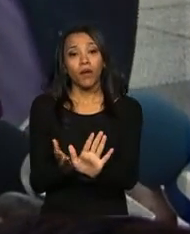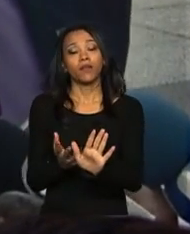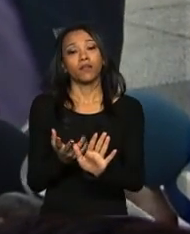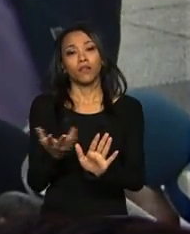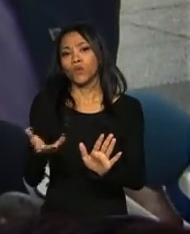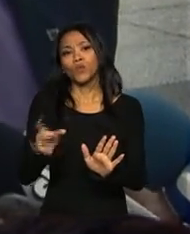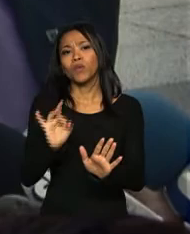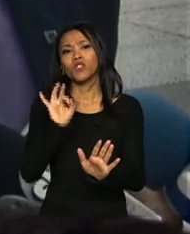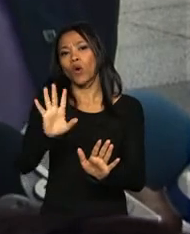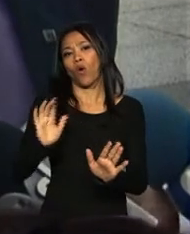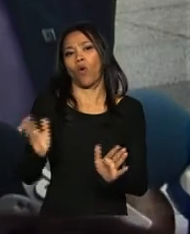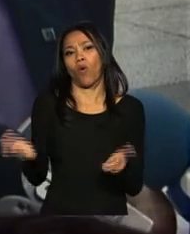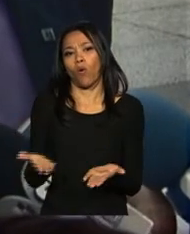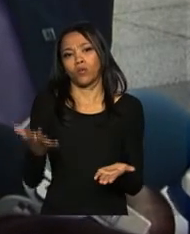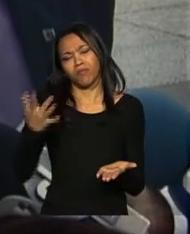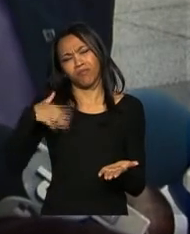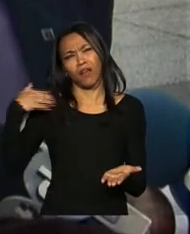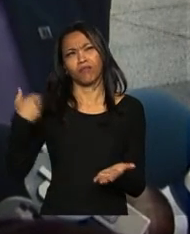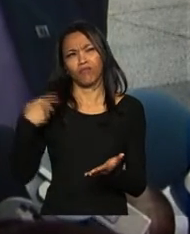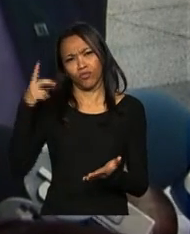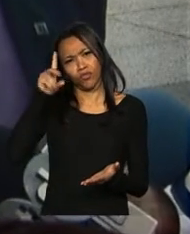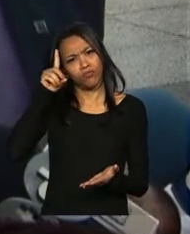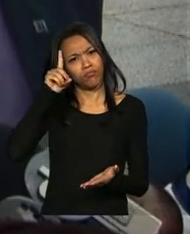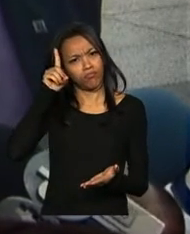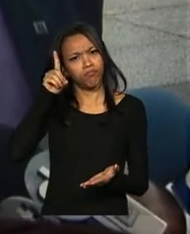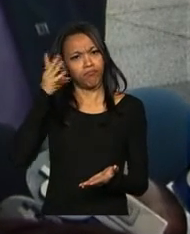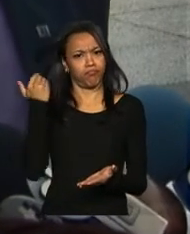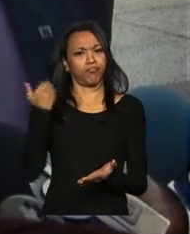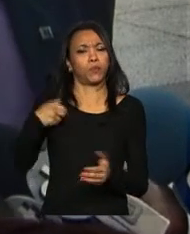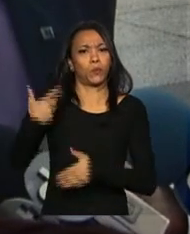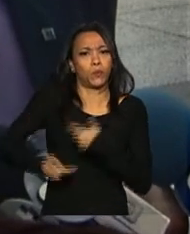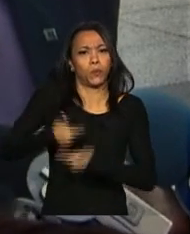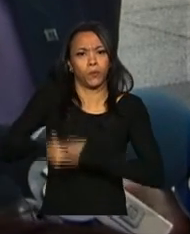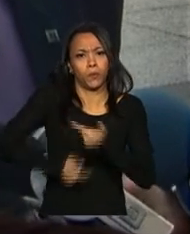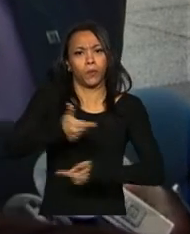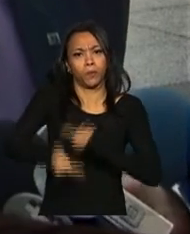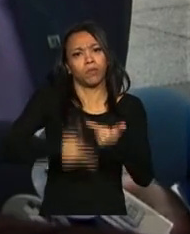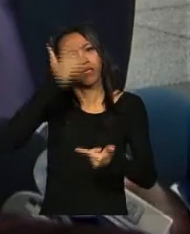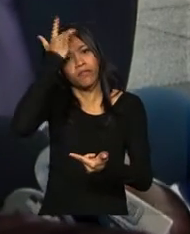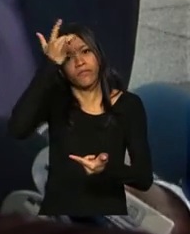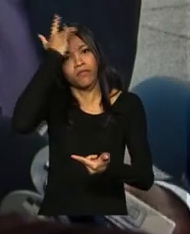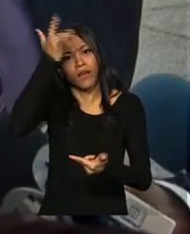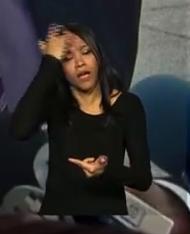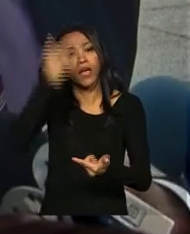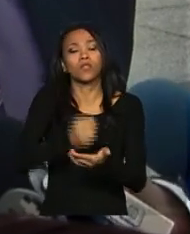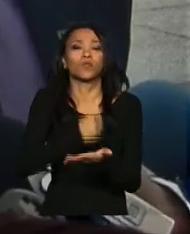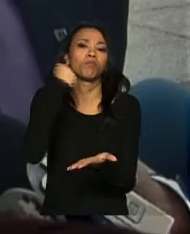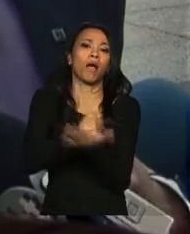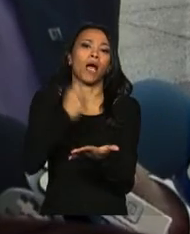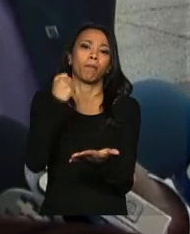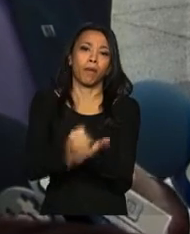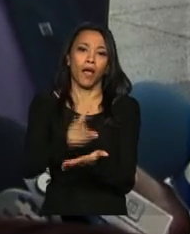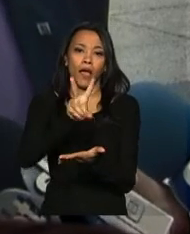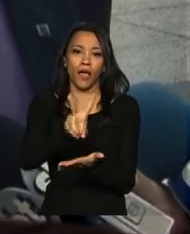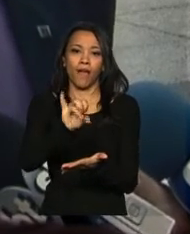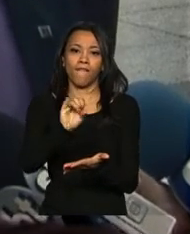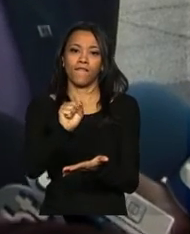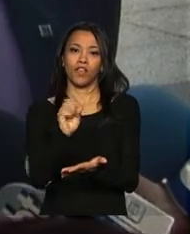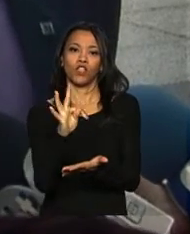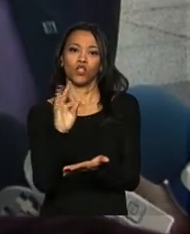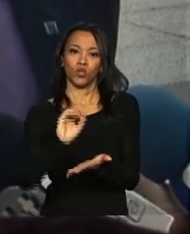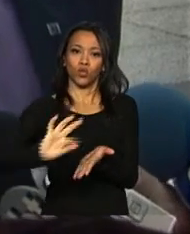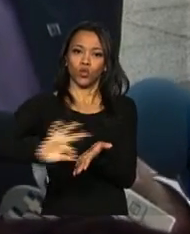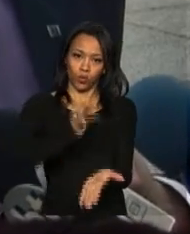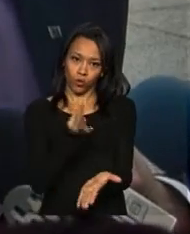não é de hoje, estamos trabalhando nesses mecanismos de facilitação de vistos através do sistema